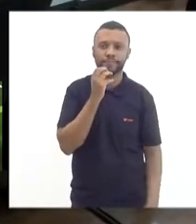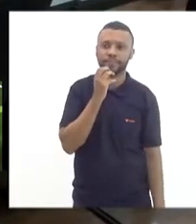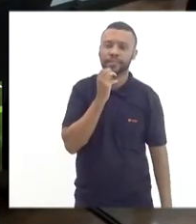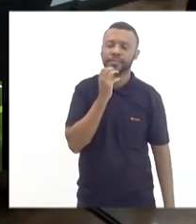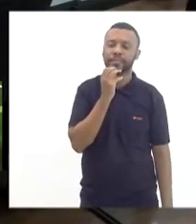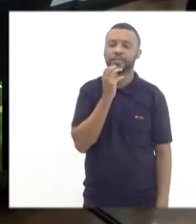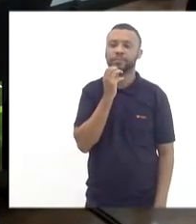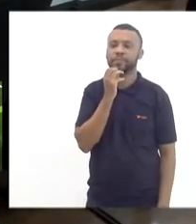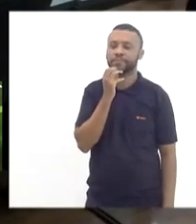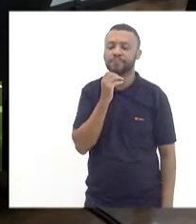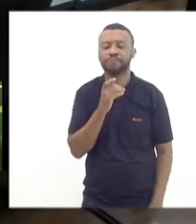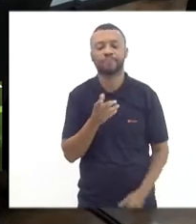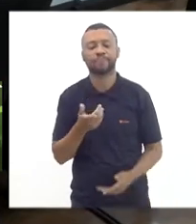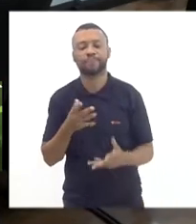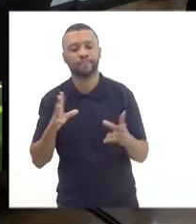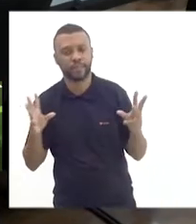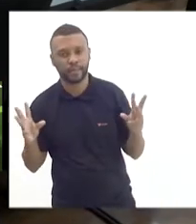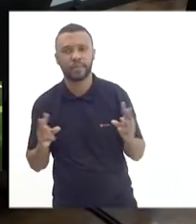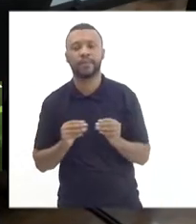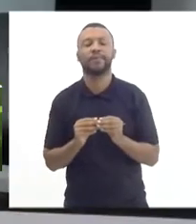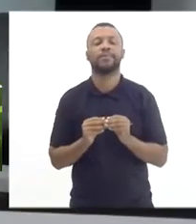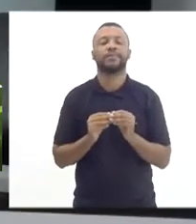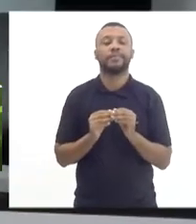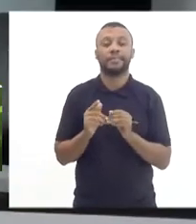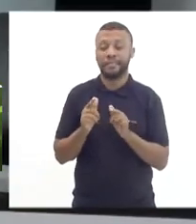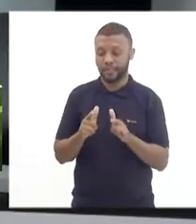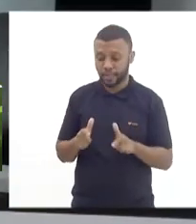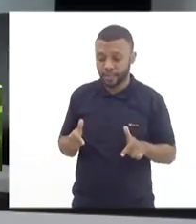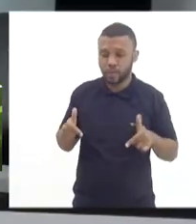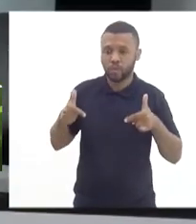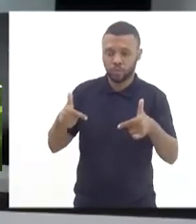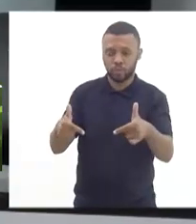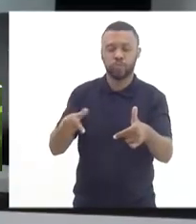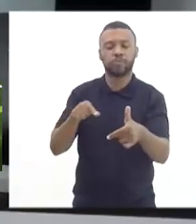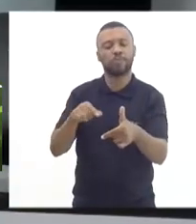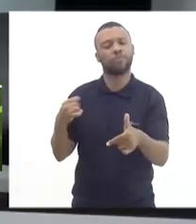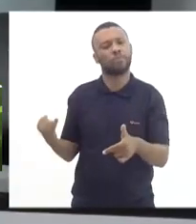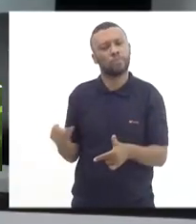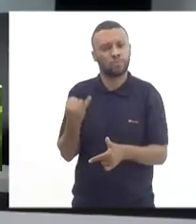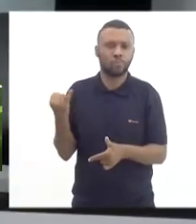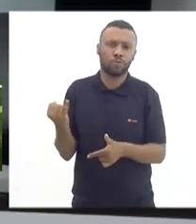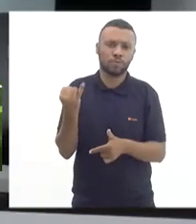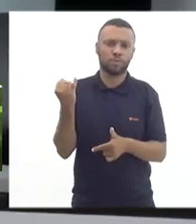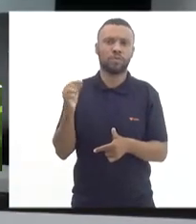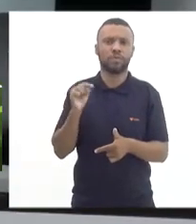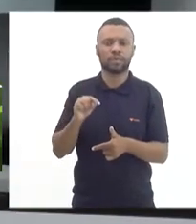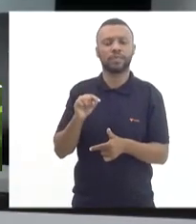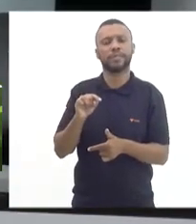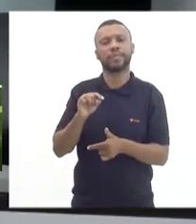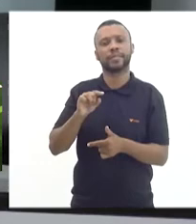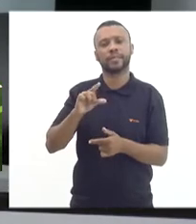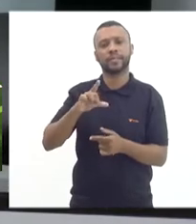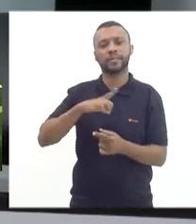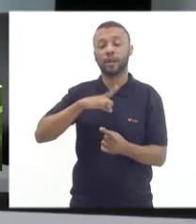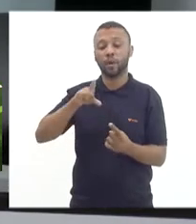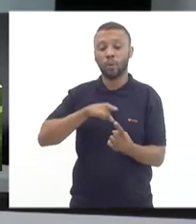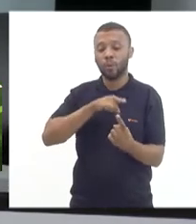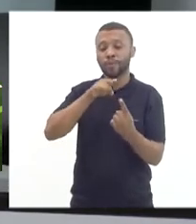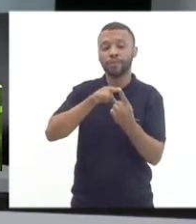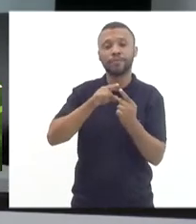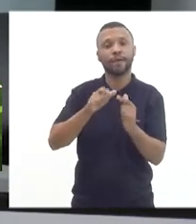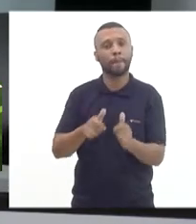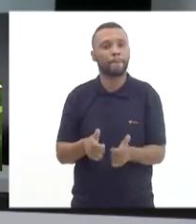No mais, eu acho que é uma iniciativa muito salutar, uma iniciativa que tende a